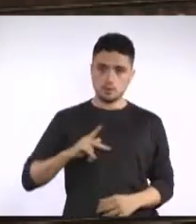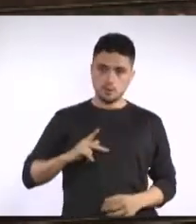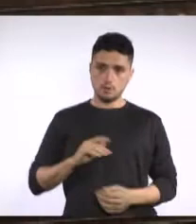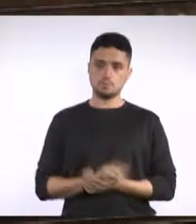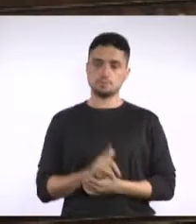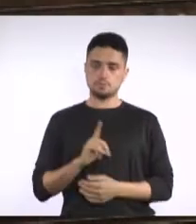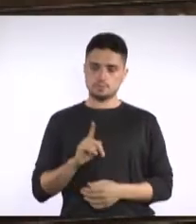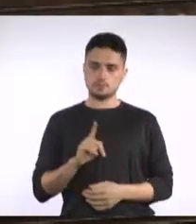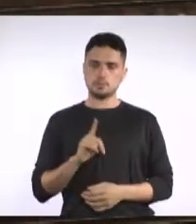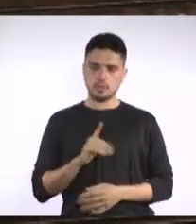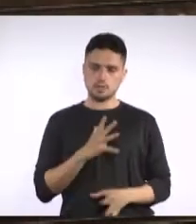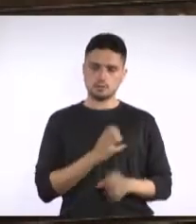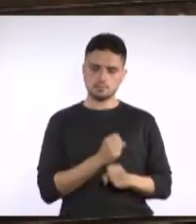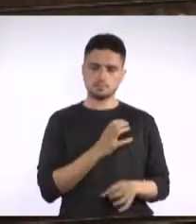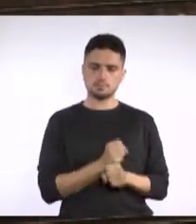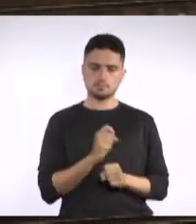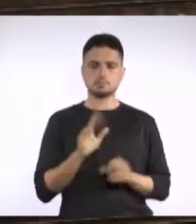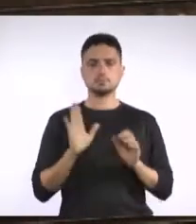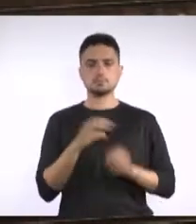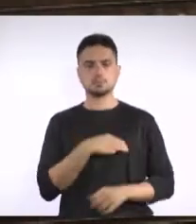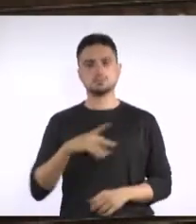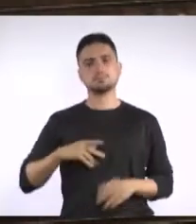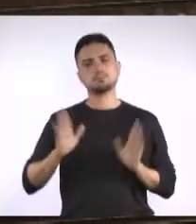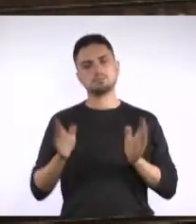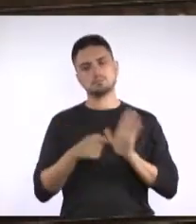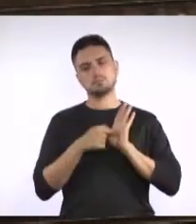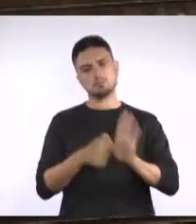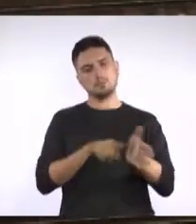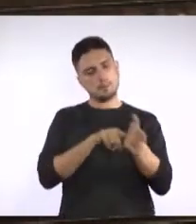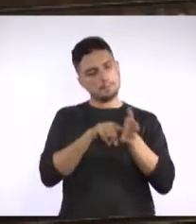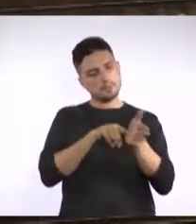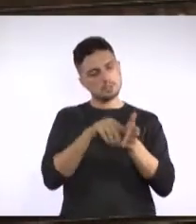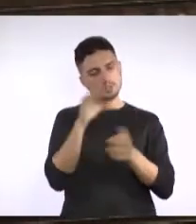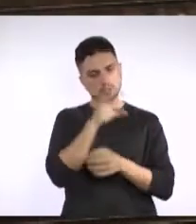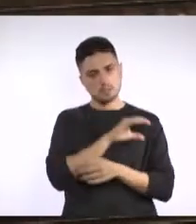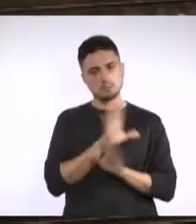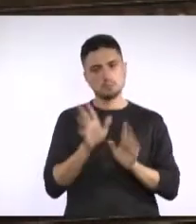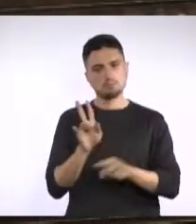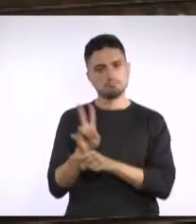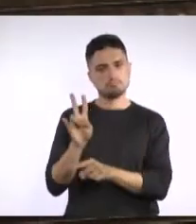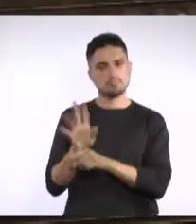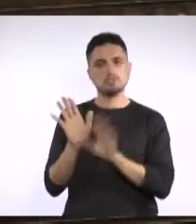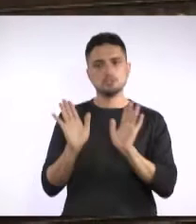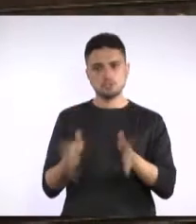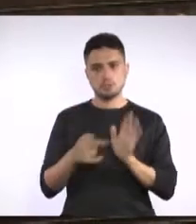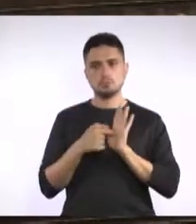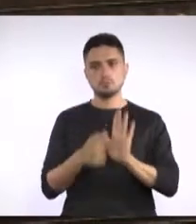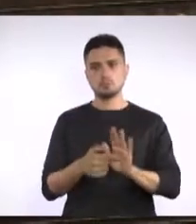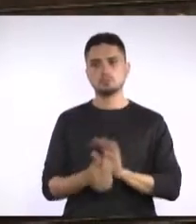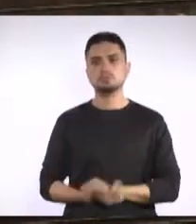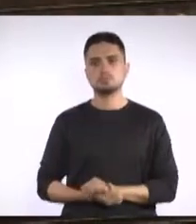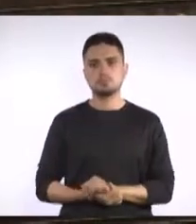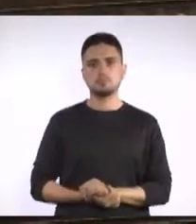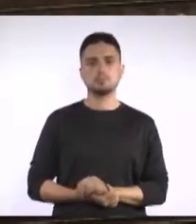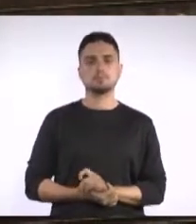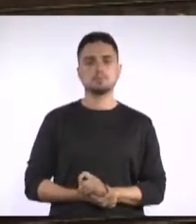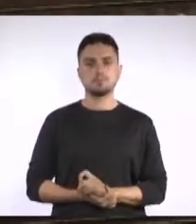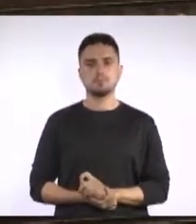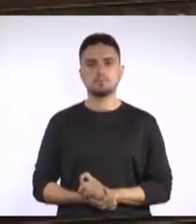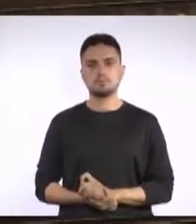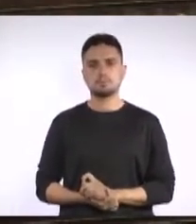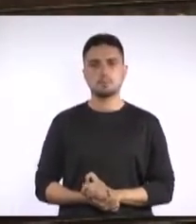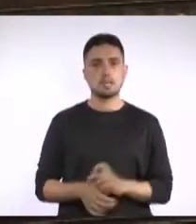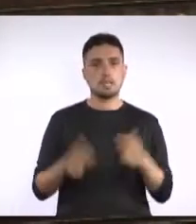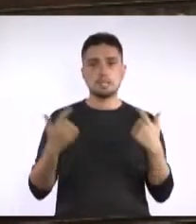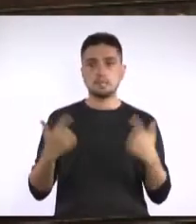Ministério Público já apresentou numa pesquisa prévia que não há, segundo a pesquisa feita pelo Ministério Público,